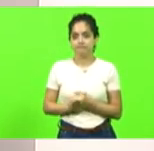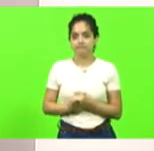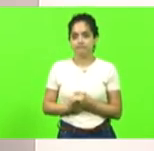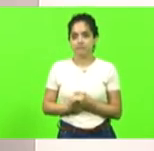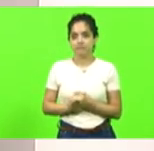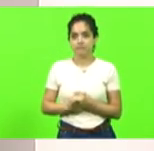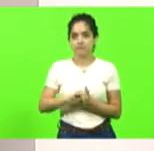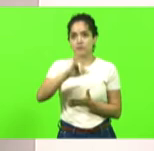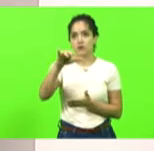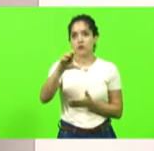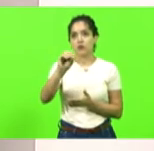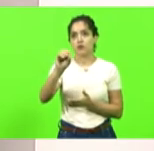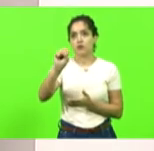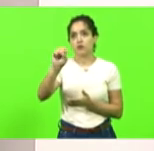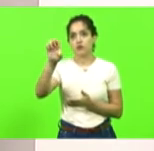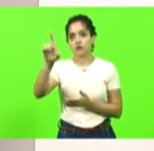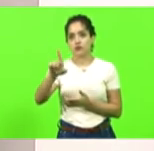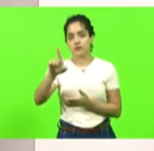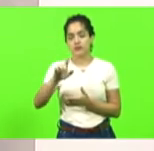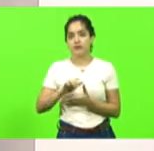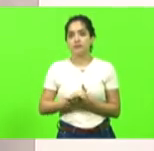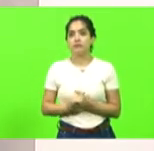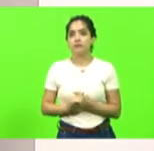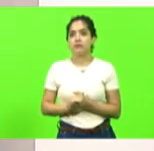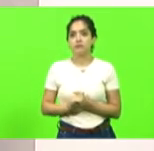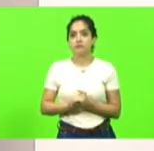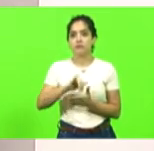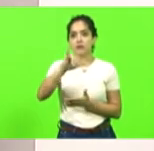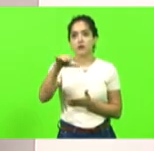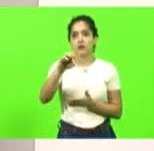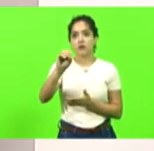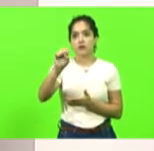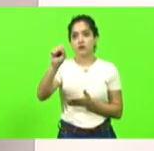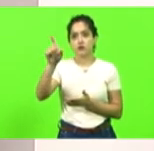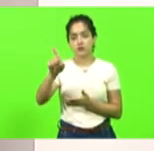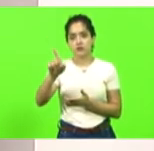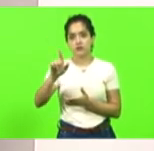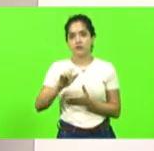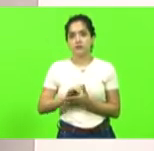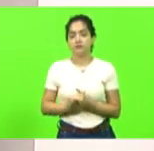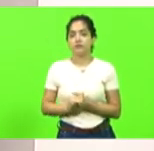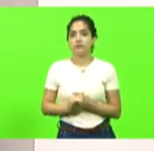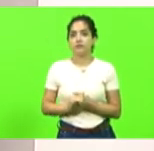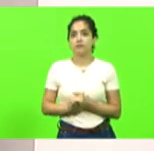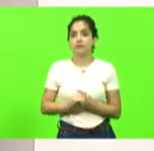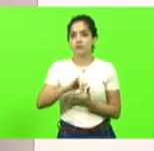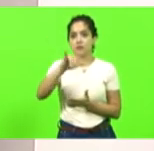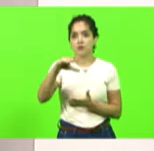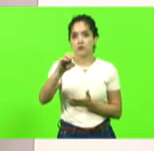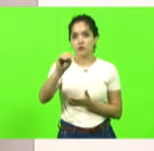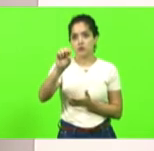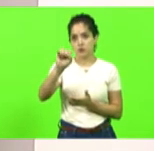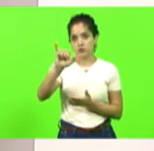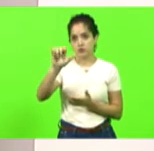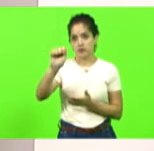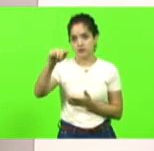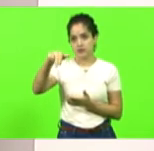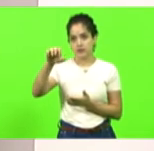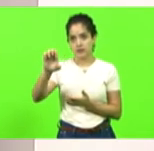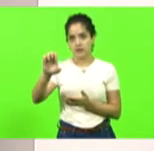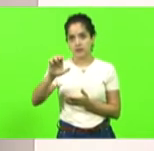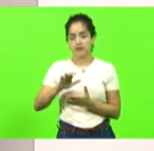senhor José Elemar Malman, senhor José Mauro Bren, a senhora Josiane Denês, o